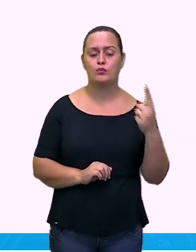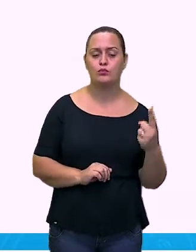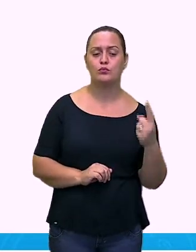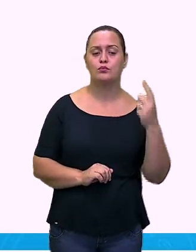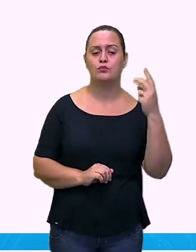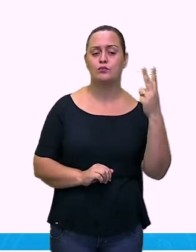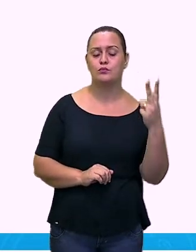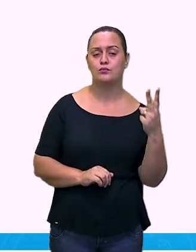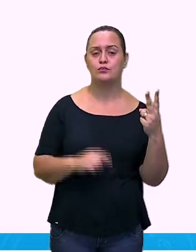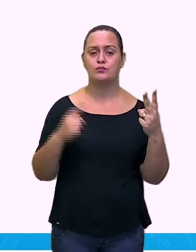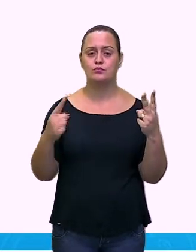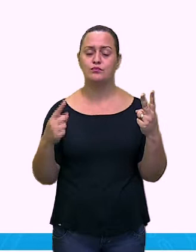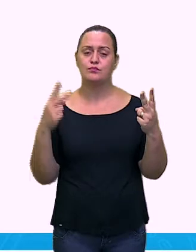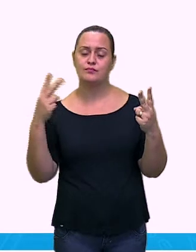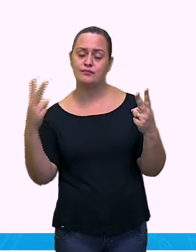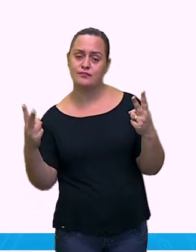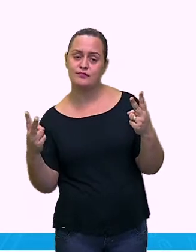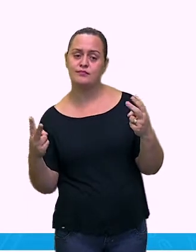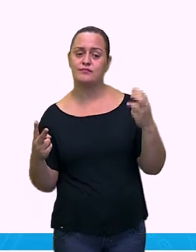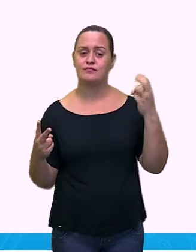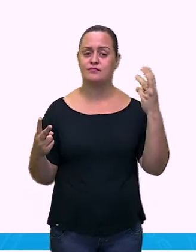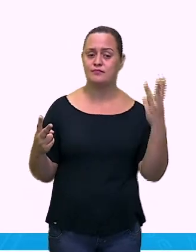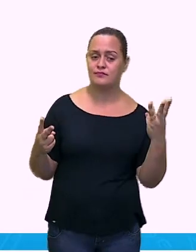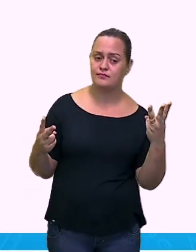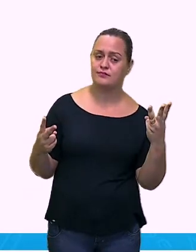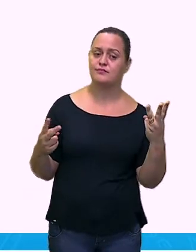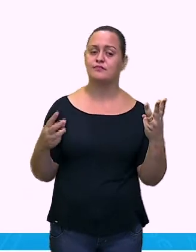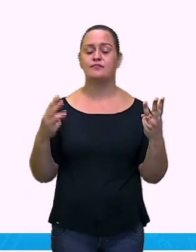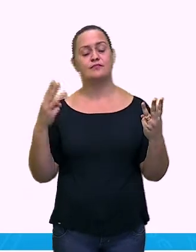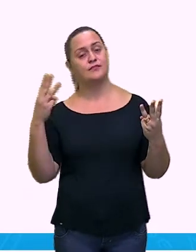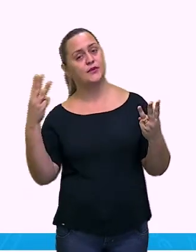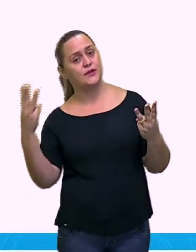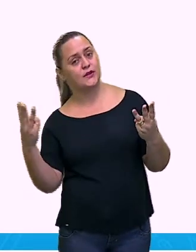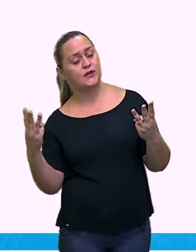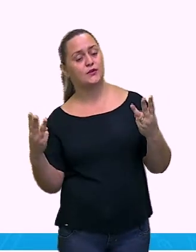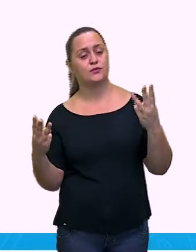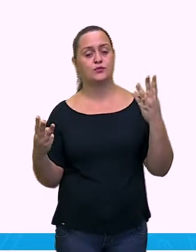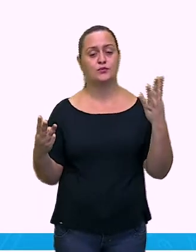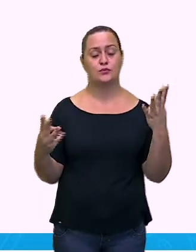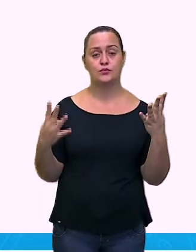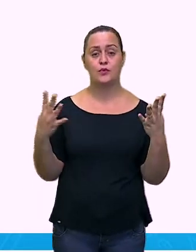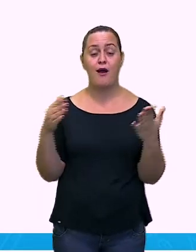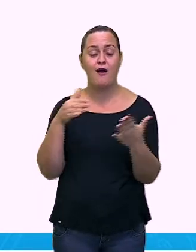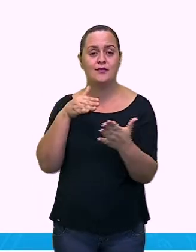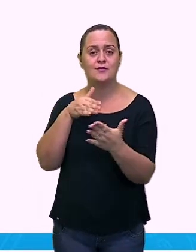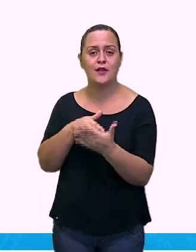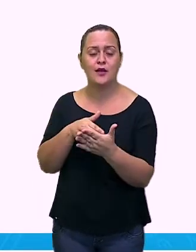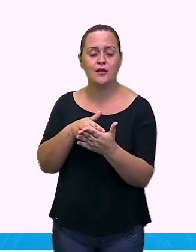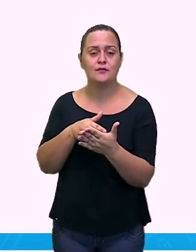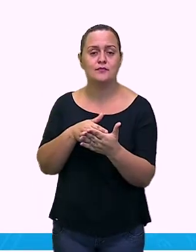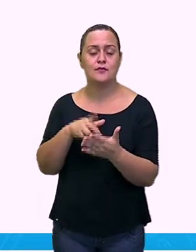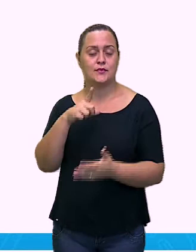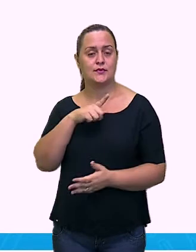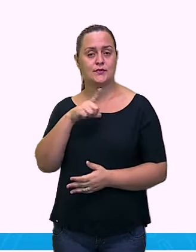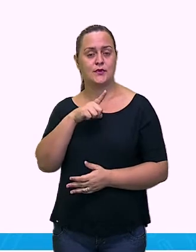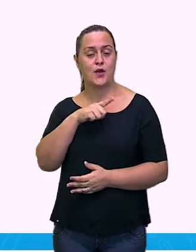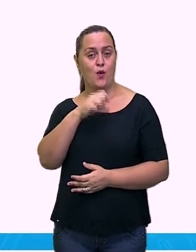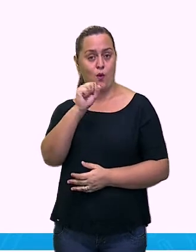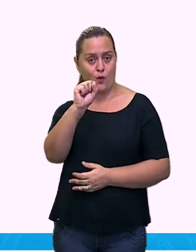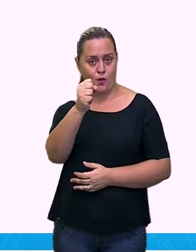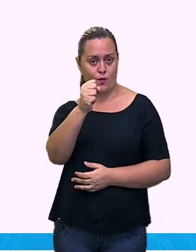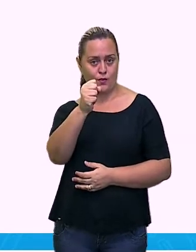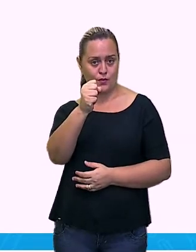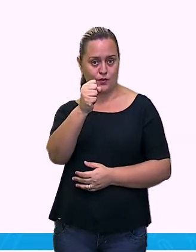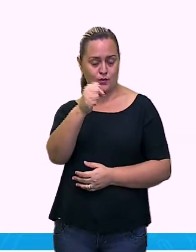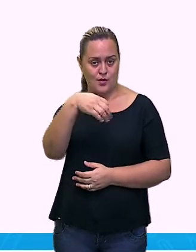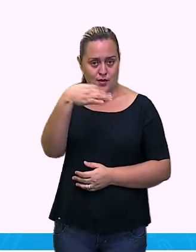cá um para cá e assim ó nós temos que repartir em quantidades